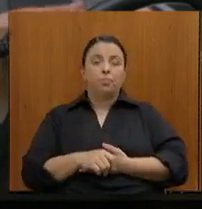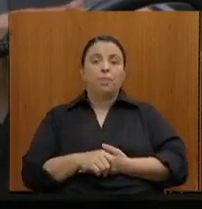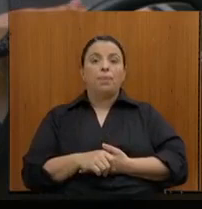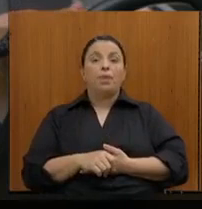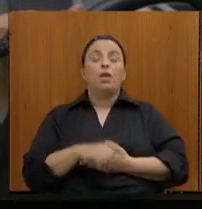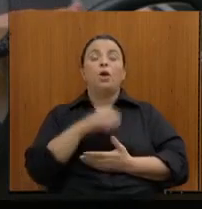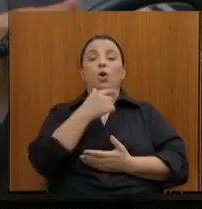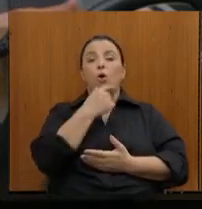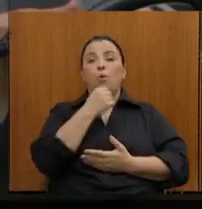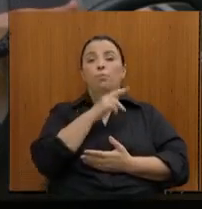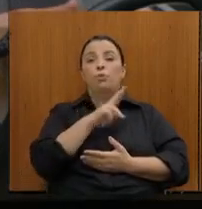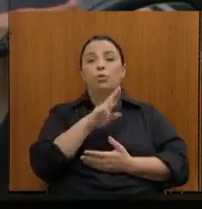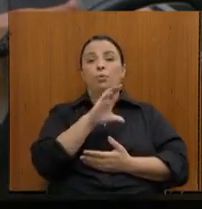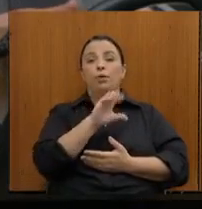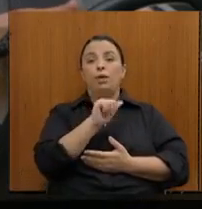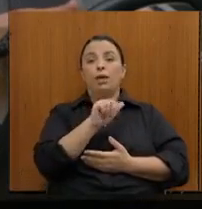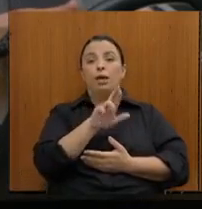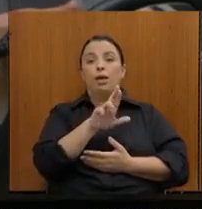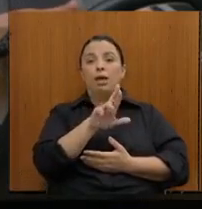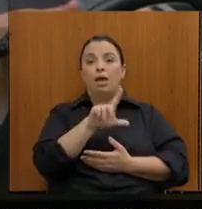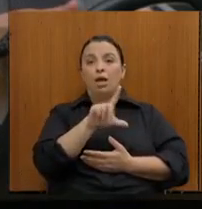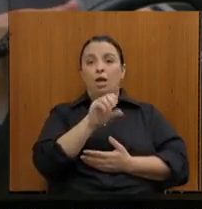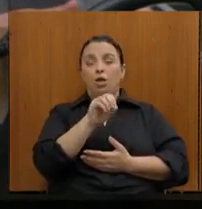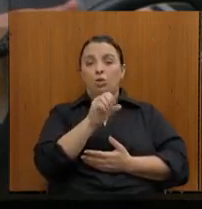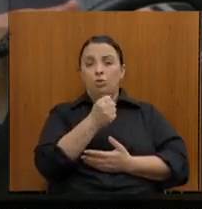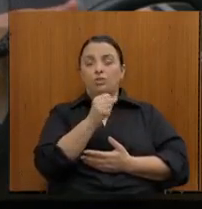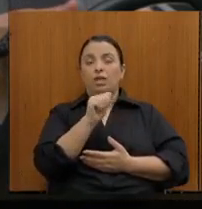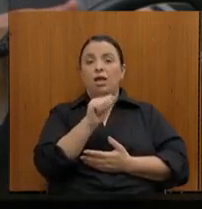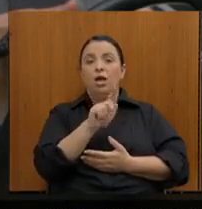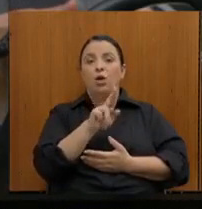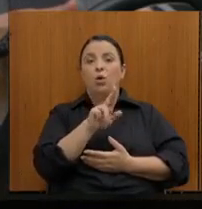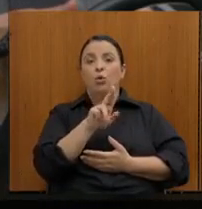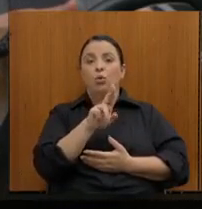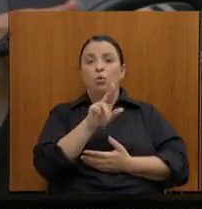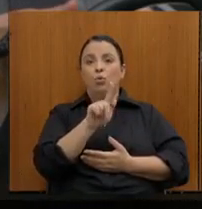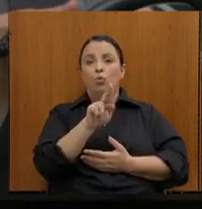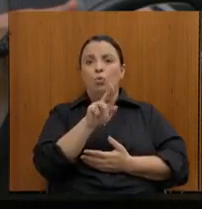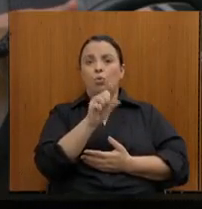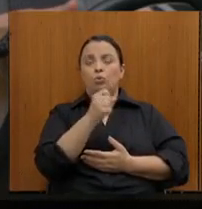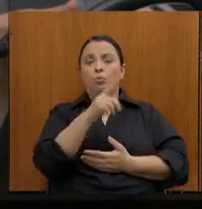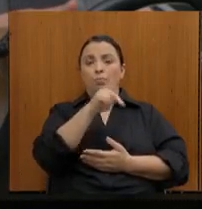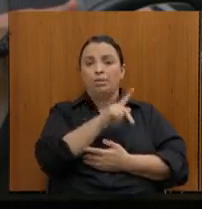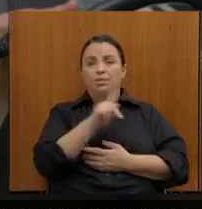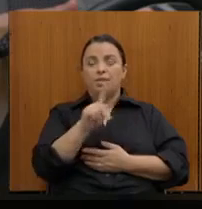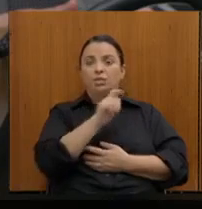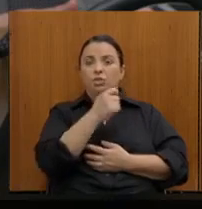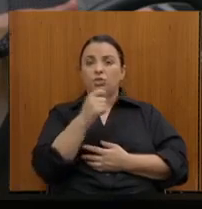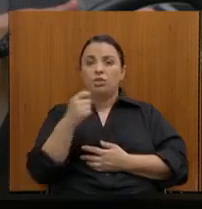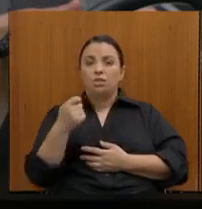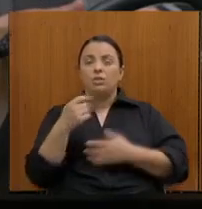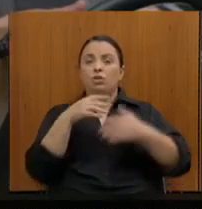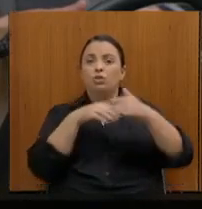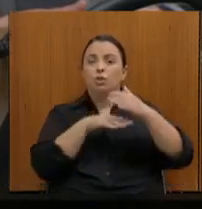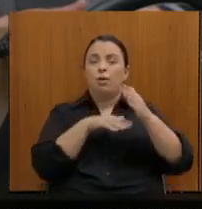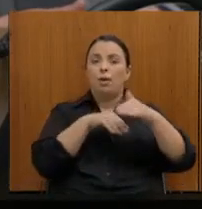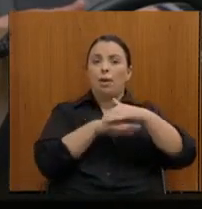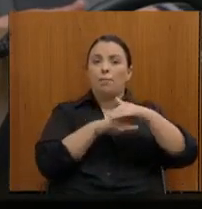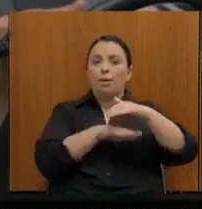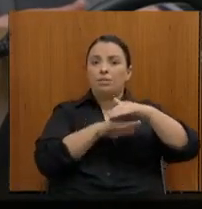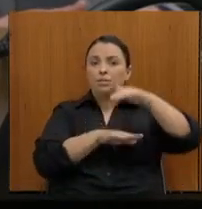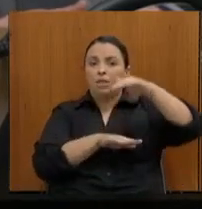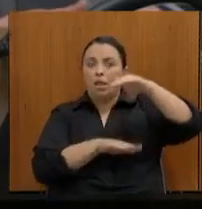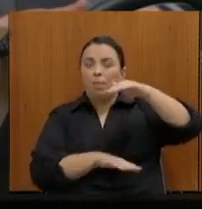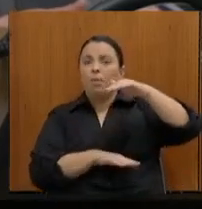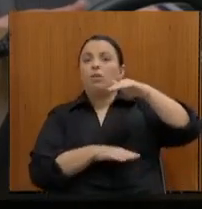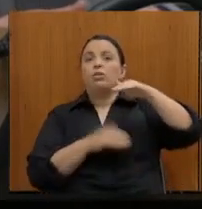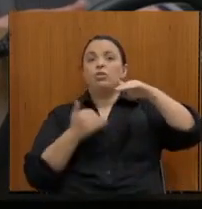Augusto Leite Brandão Presidente Associação Brasileira de armazenamento e qualidade de energia abrir